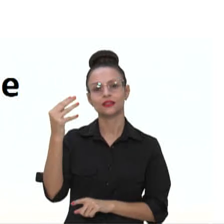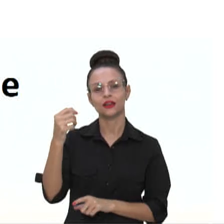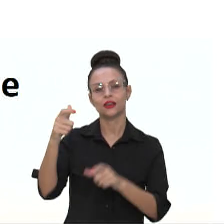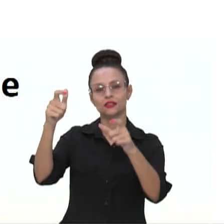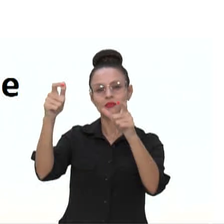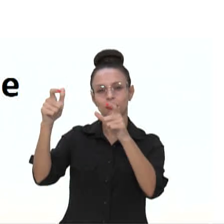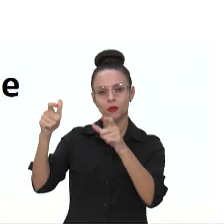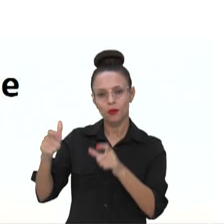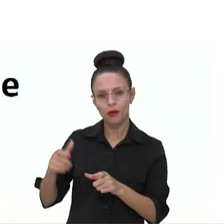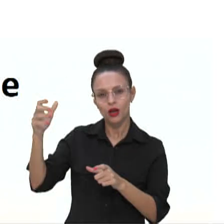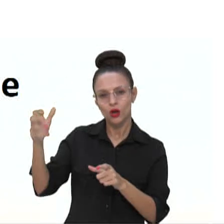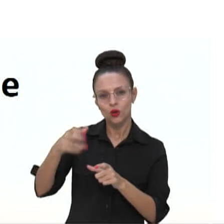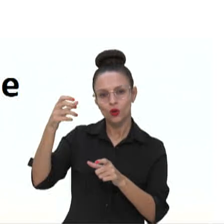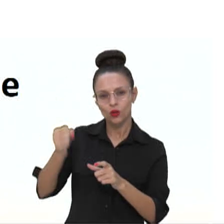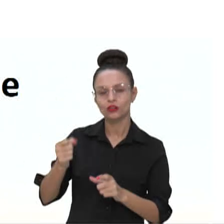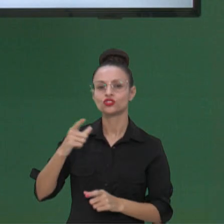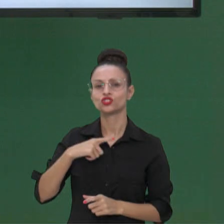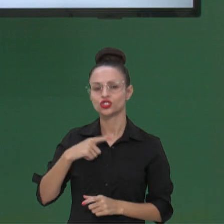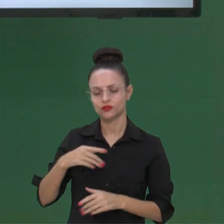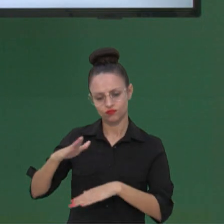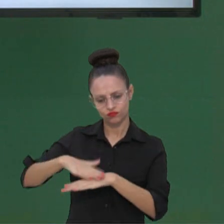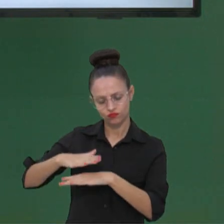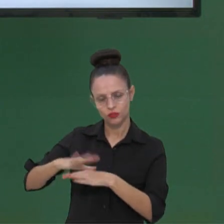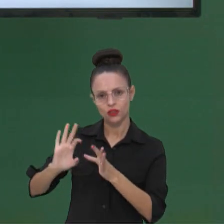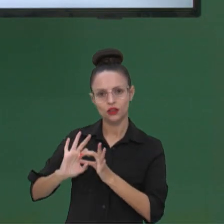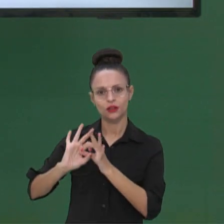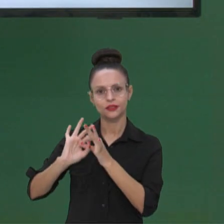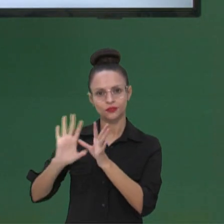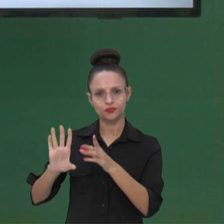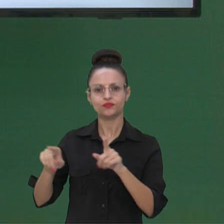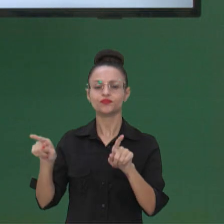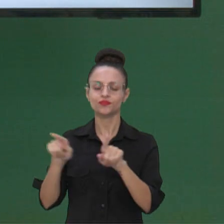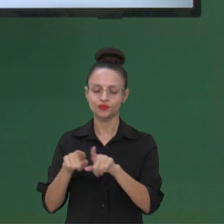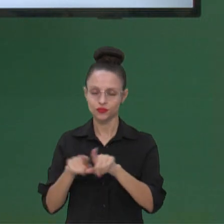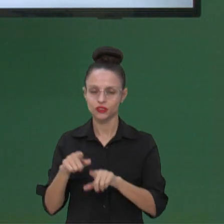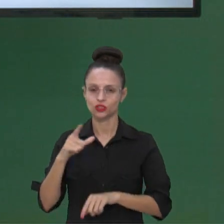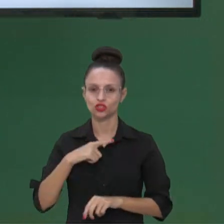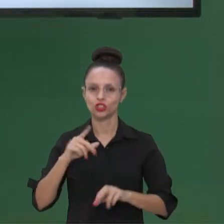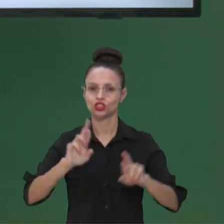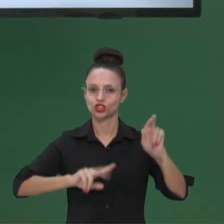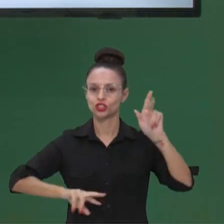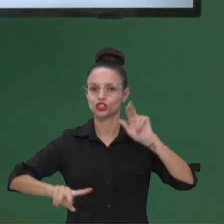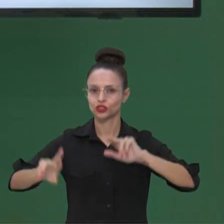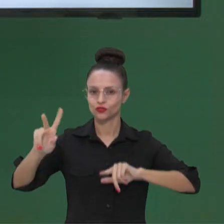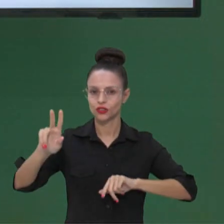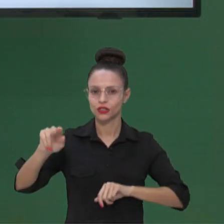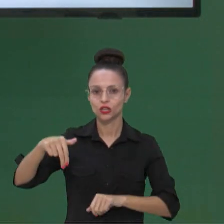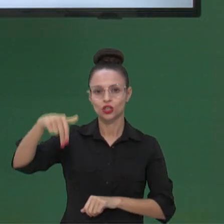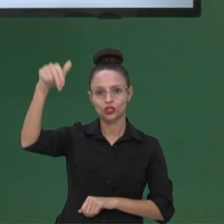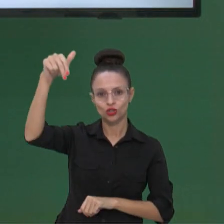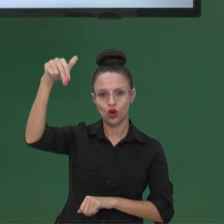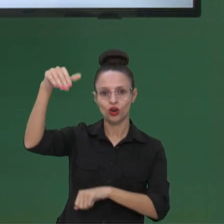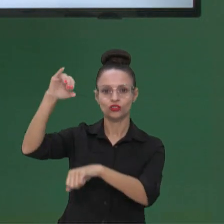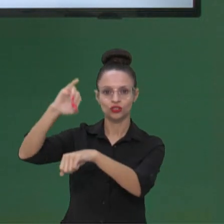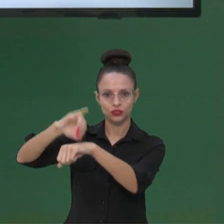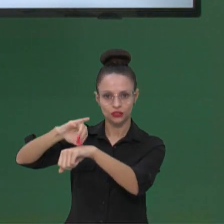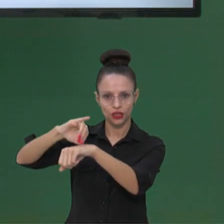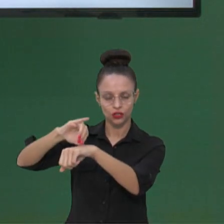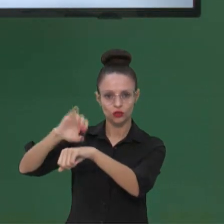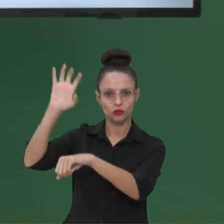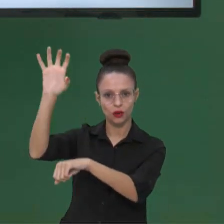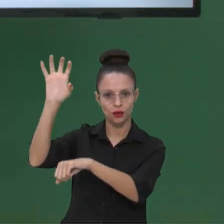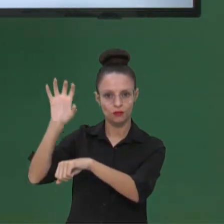tiveram certa autonomia e havia diferenças entre as colônias do norte e do centro, ou